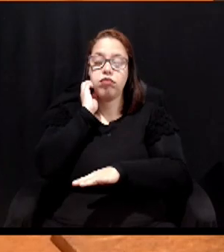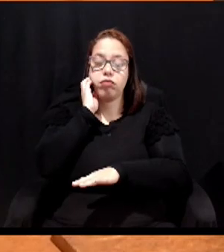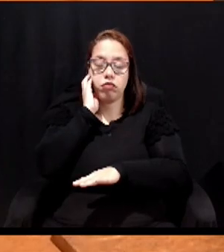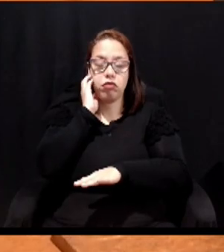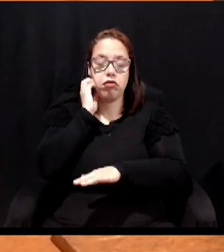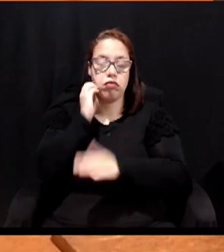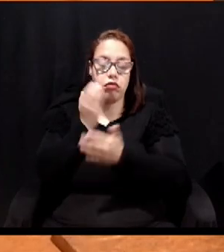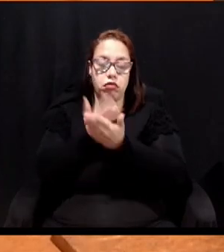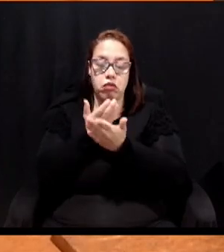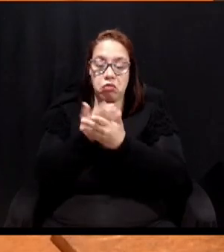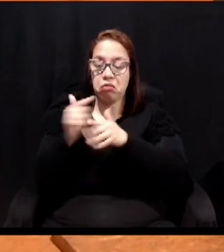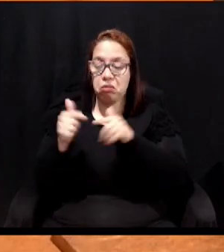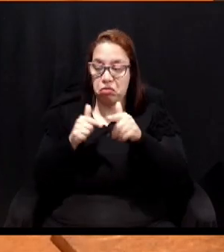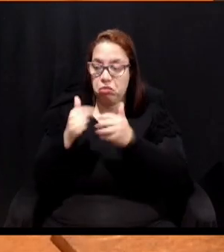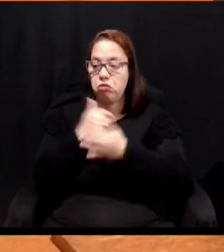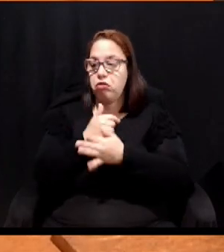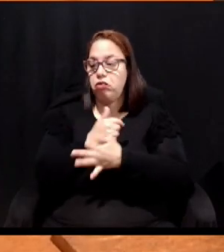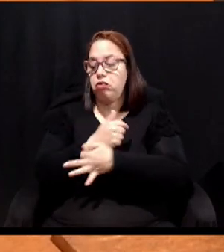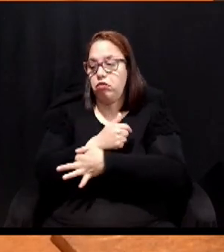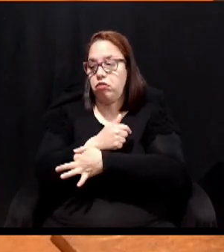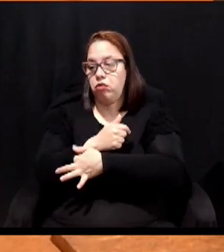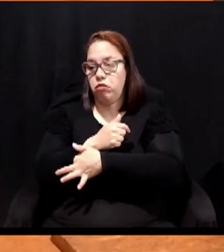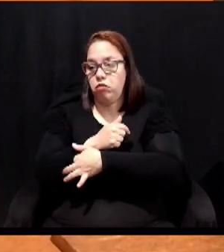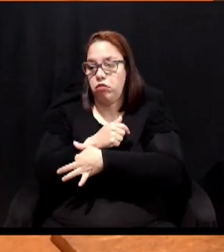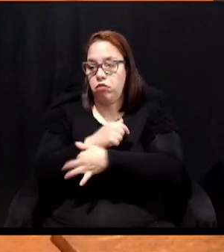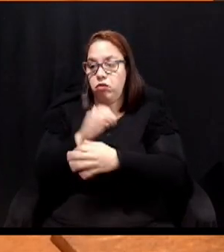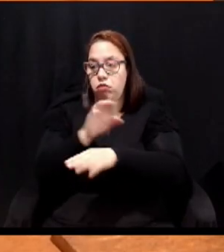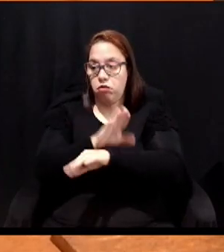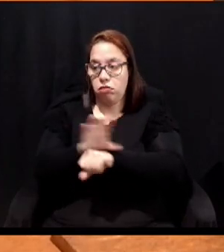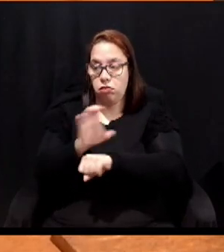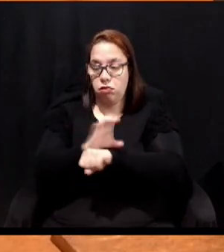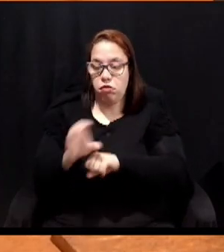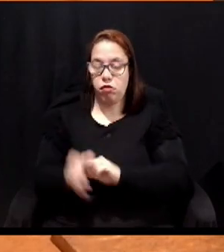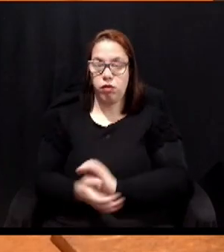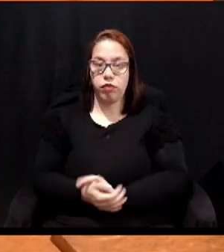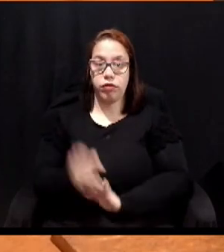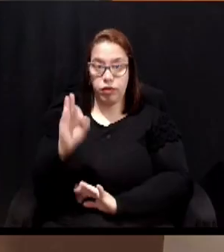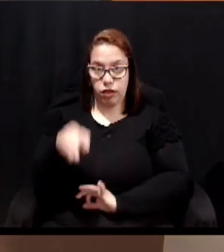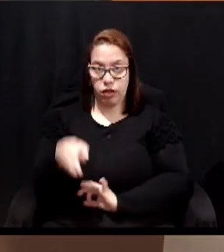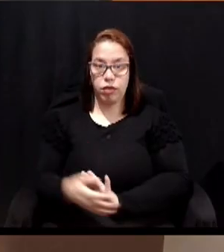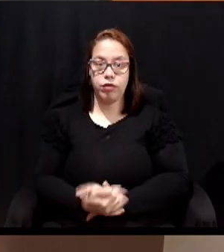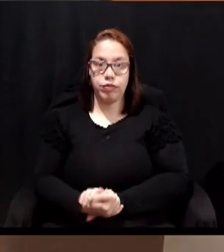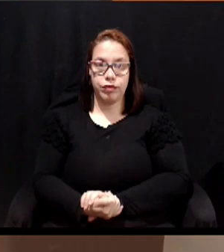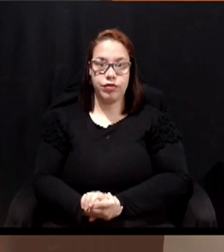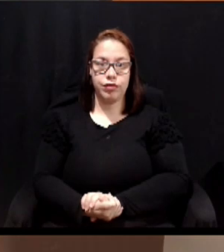trabalho e cursos, dessa maneira. Certo? Correto.